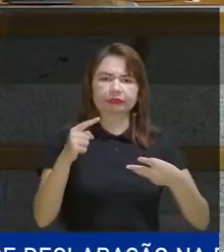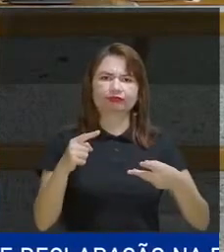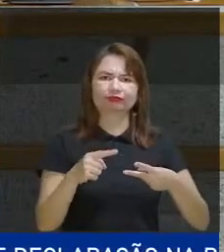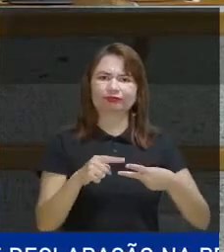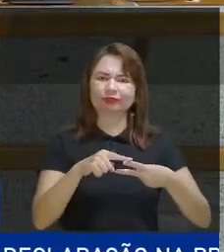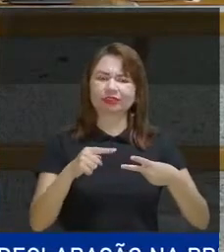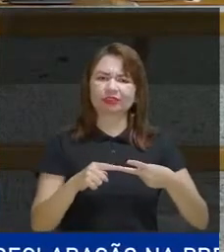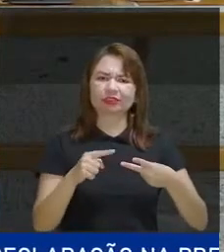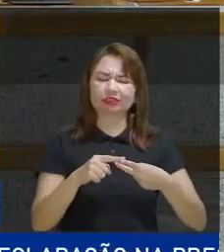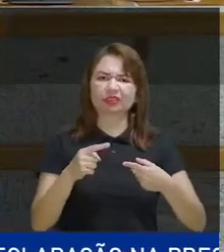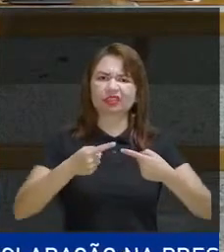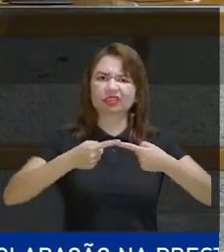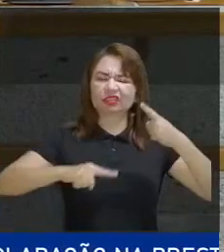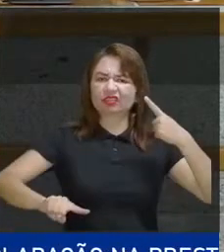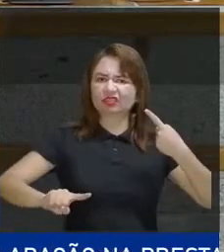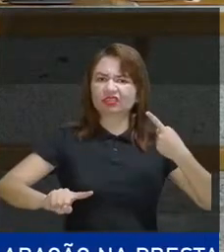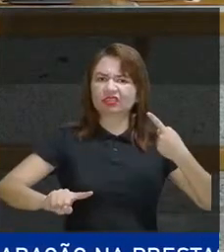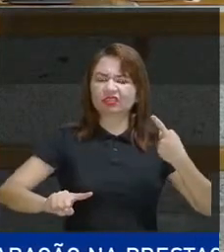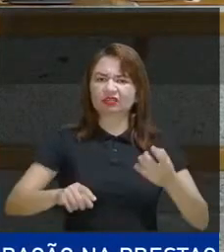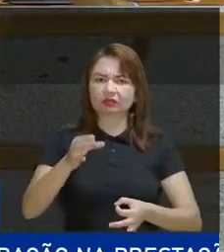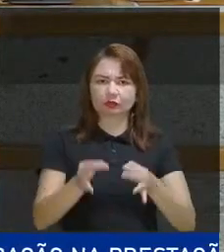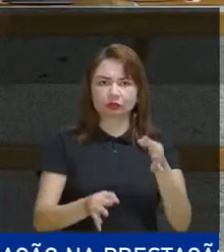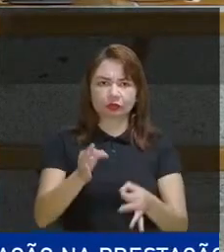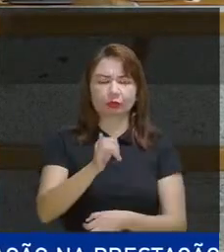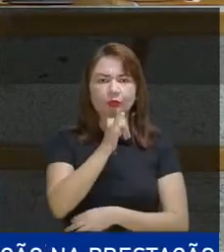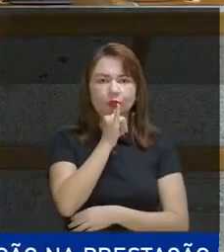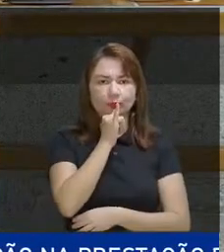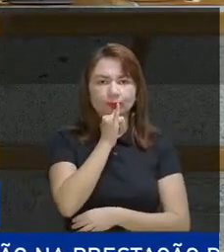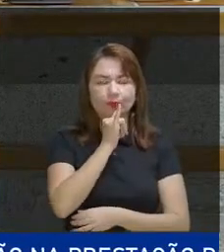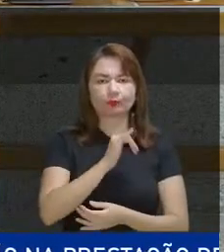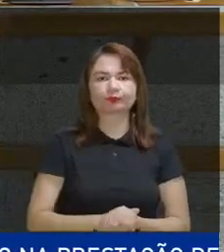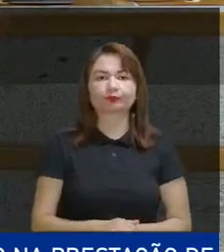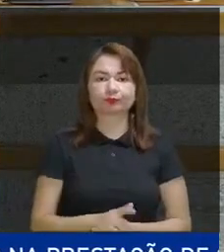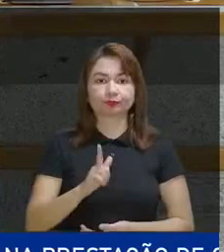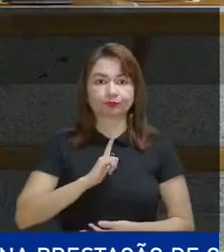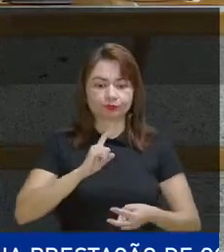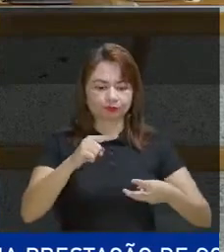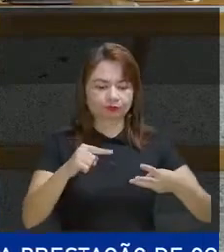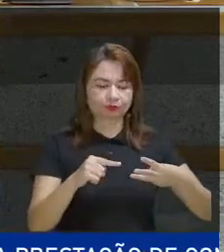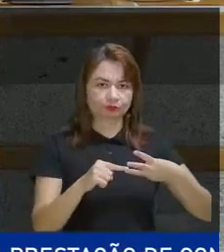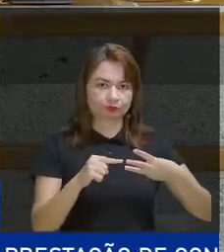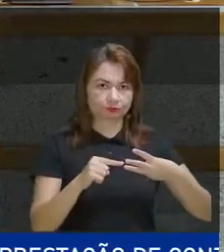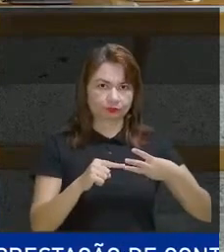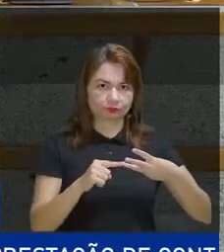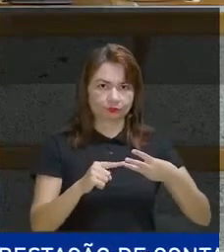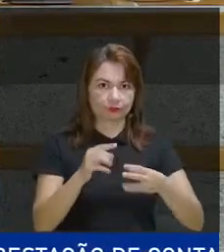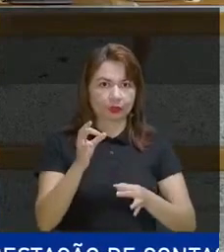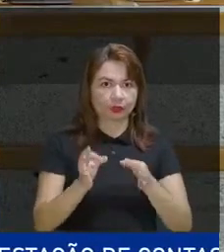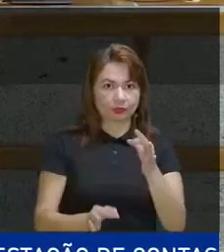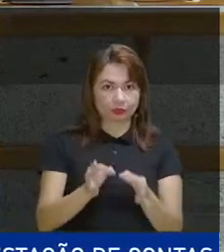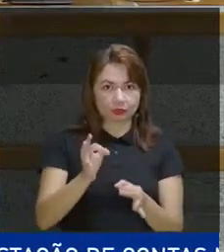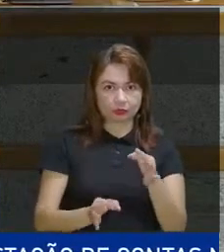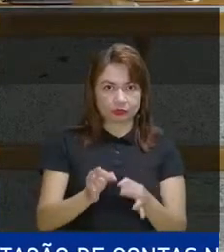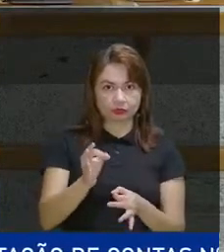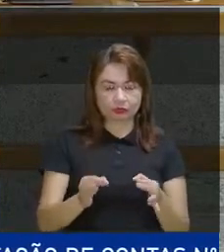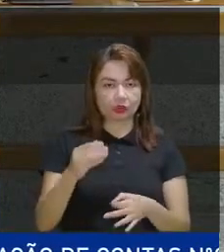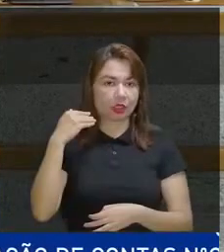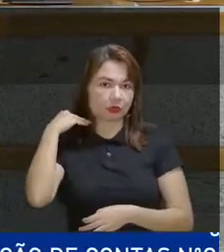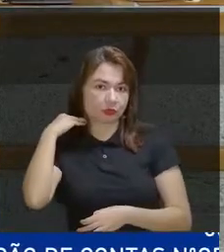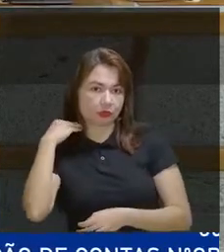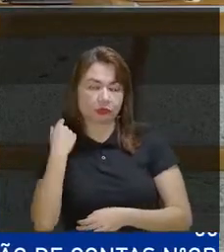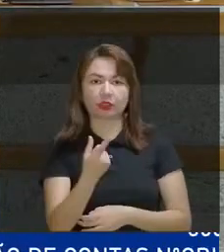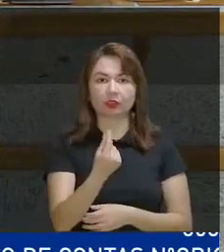em dissonância com o julgamento. Por exemplo, consta no item 3, contas julgadas aprovadas com ressalva, quando,